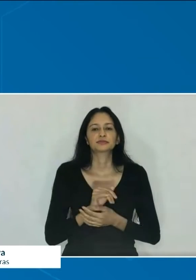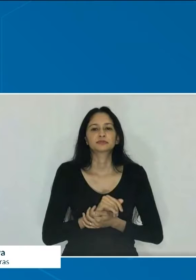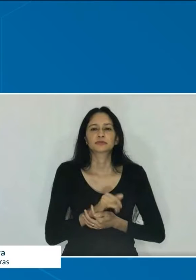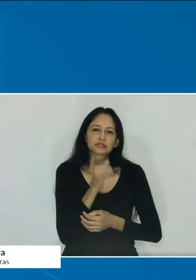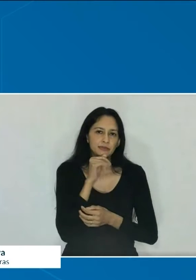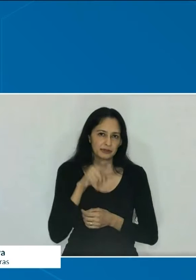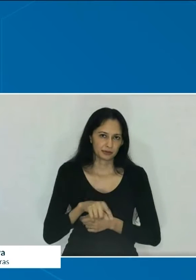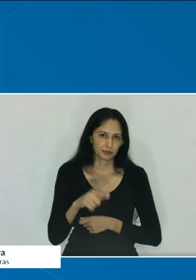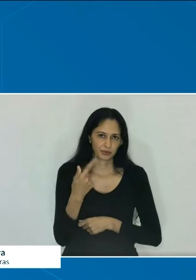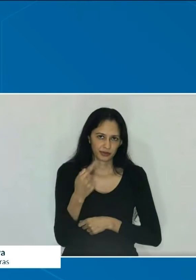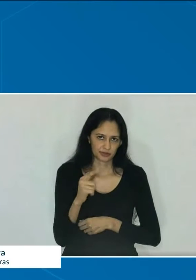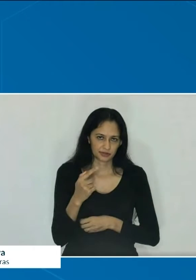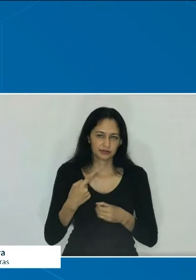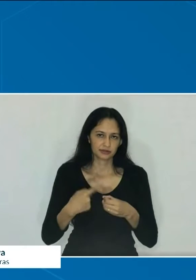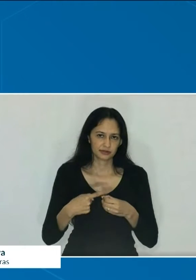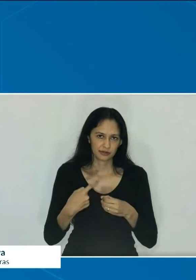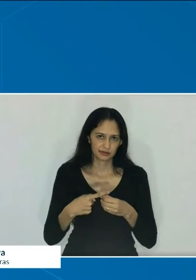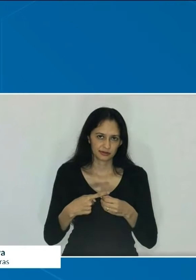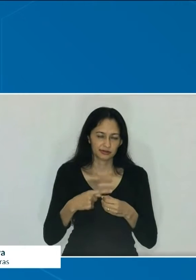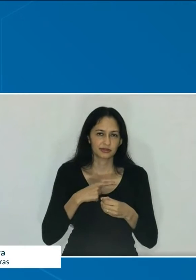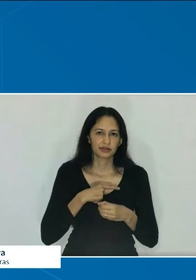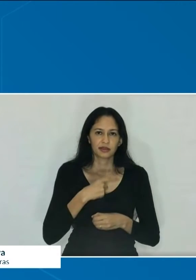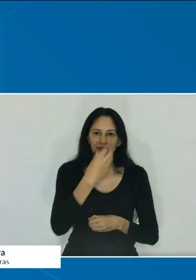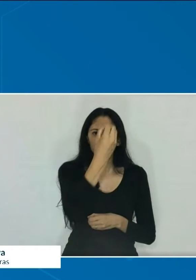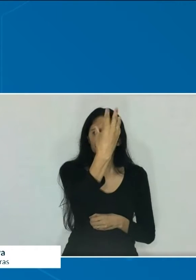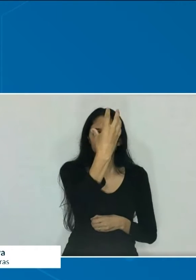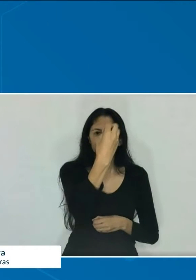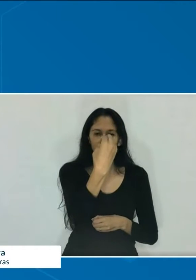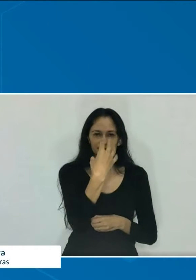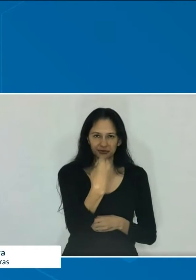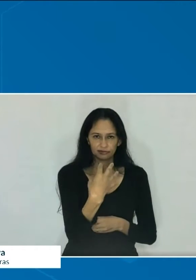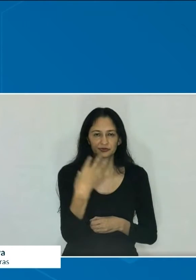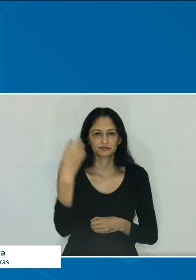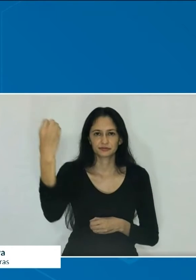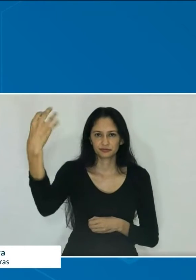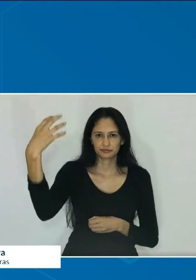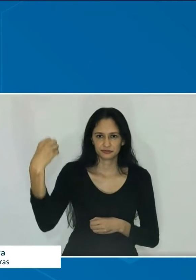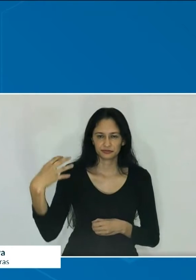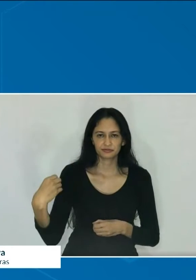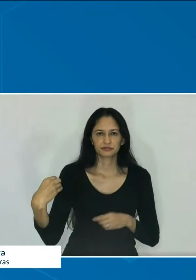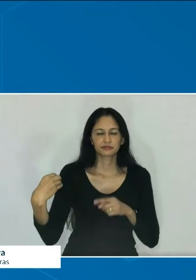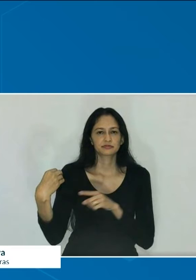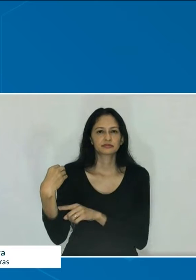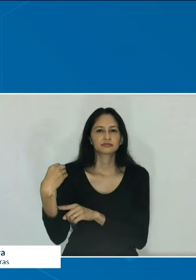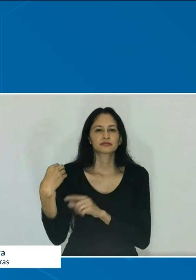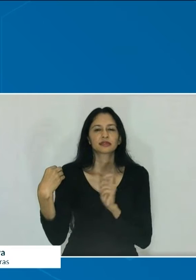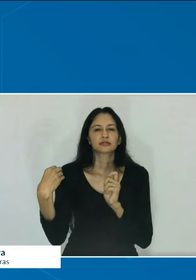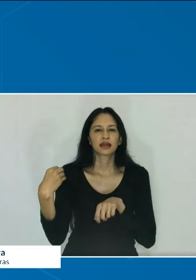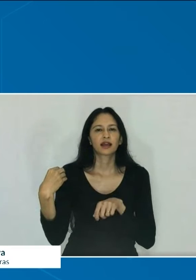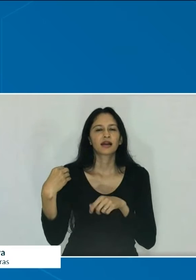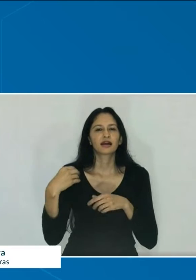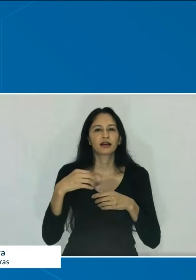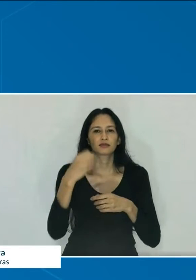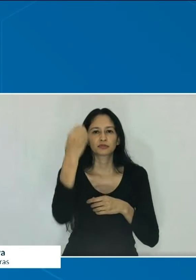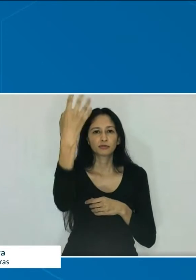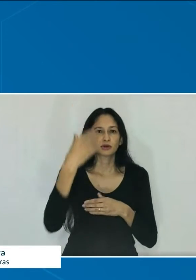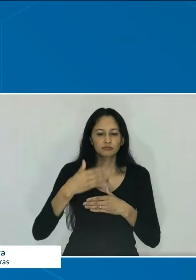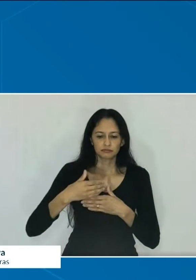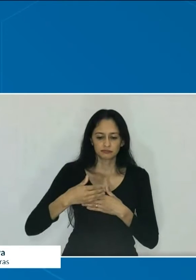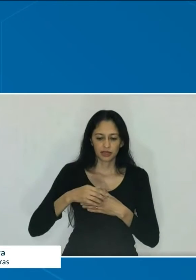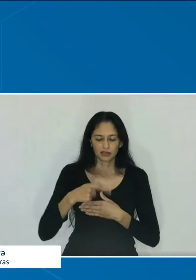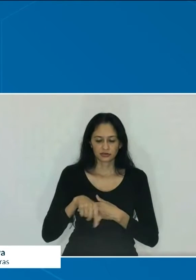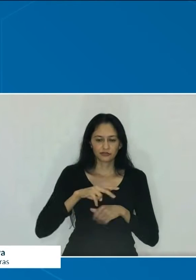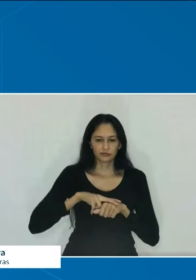Goiânia, por exemplo, tem os semáforos que conversam um com o outro, por exemplo, para fazer aquela onda verde e tal. Eles usam